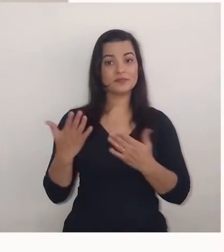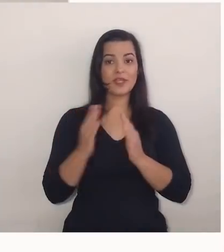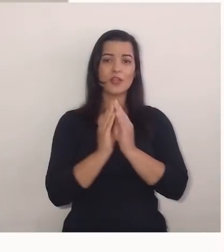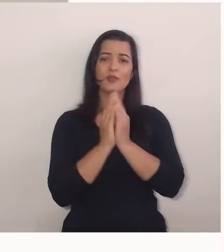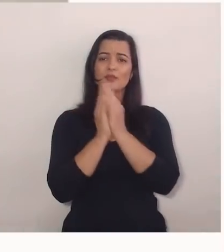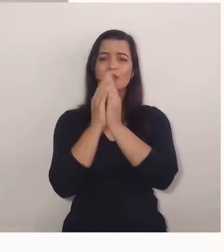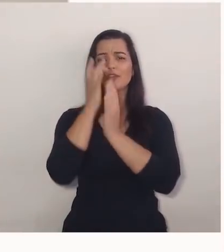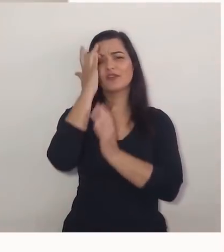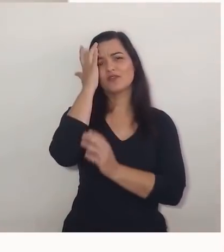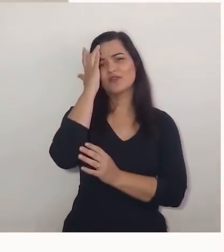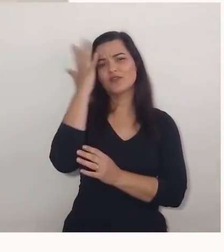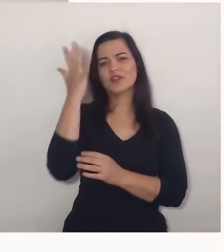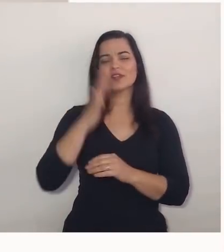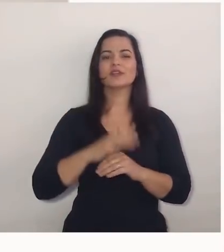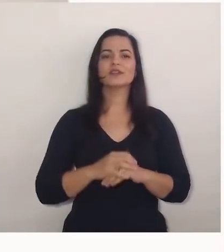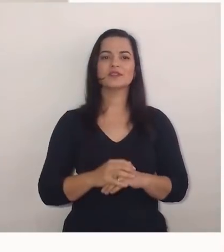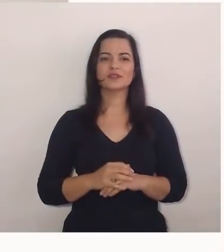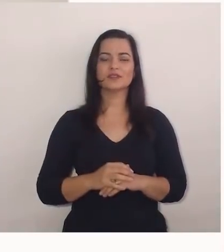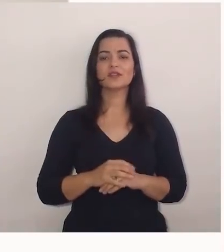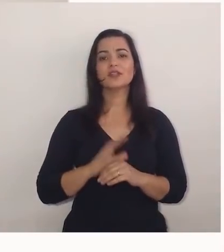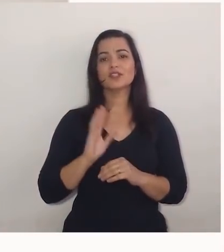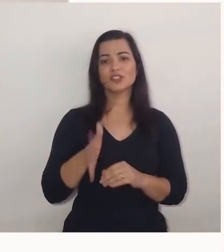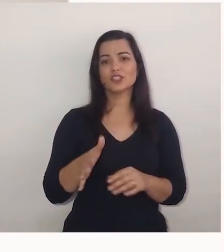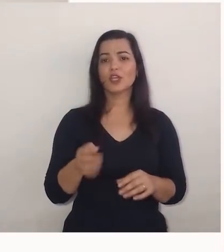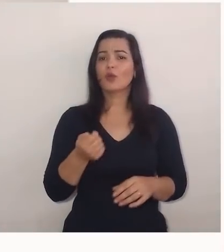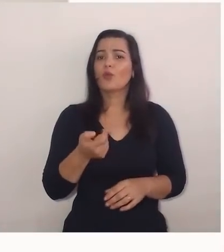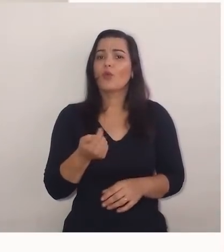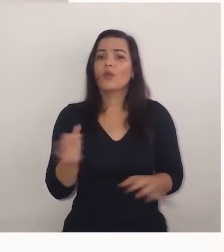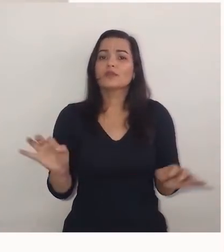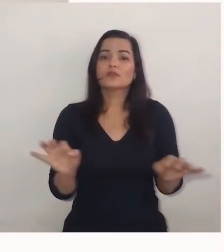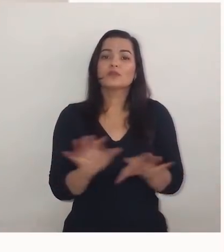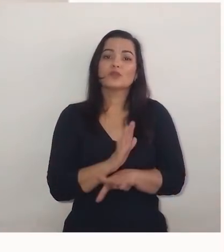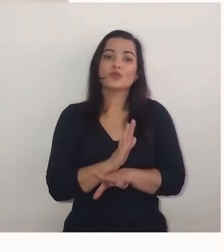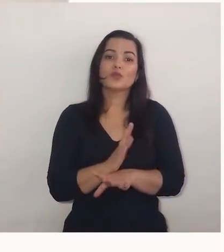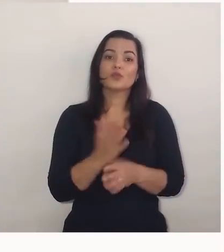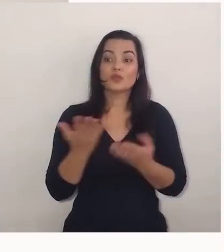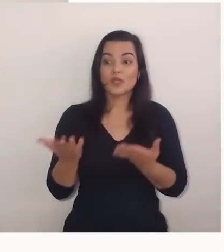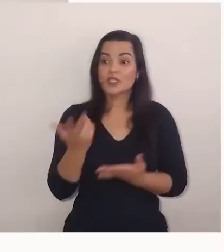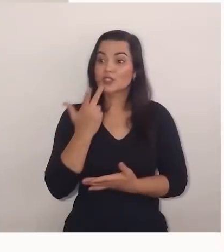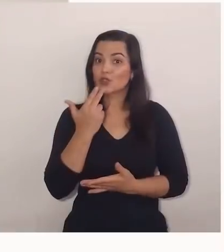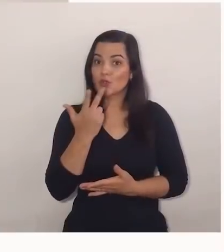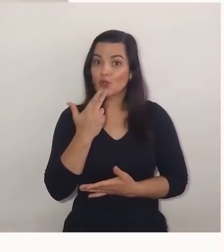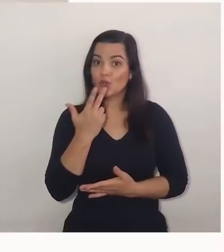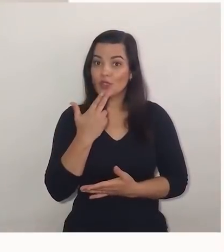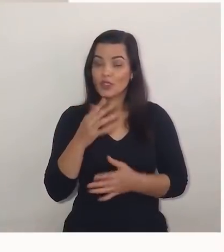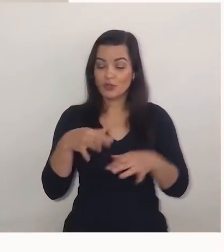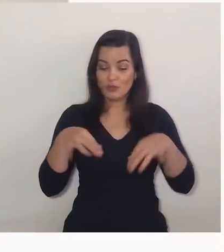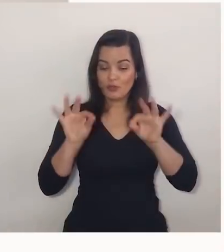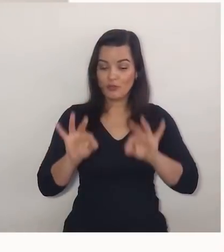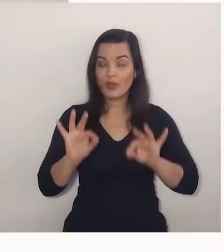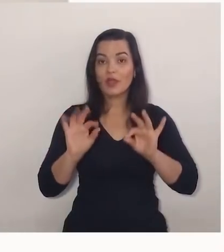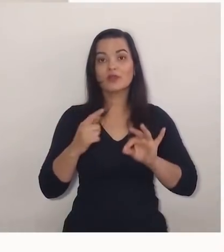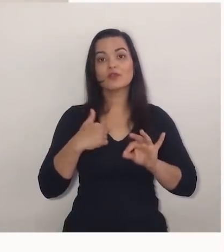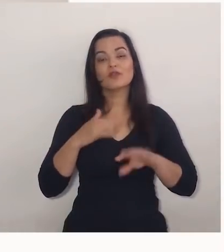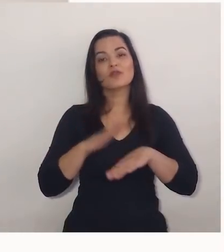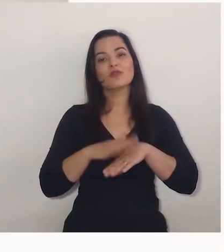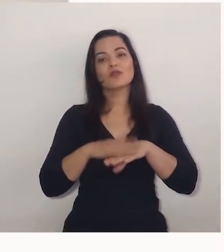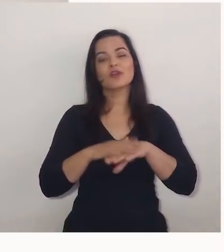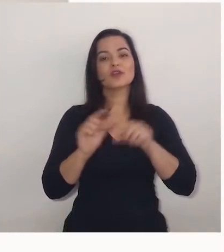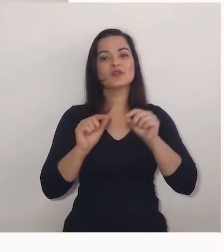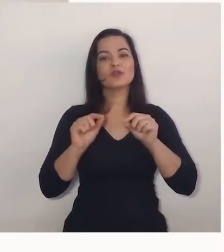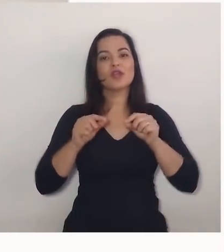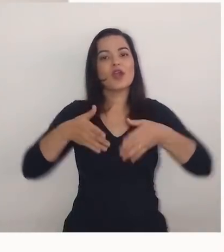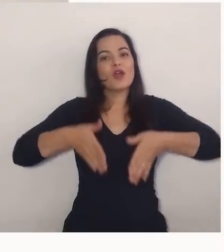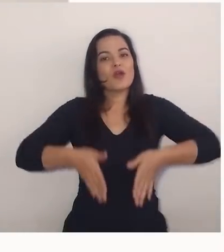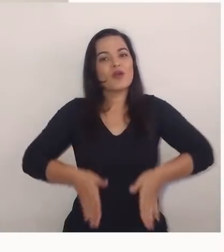Essa boneca é tão fácil de fazer que ela já está praticamente pronta. Agora com esse outro retalho colorido eu vou fazer o vestido